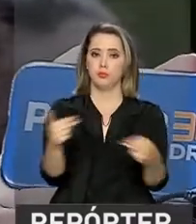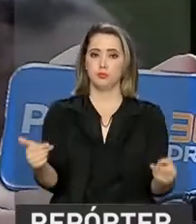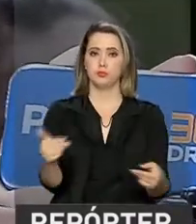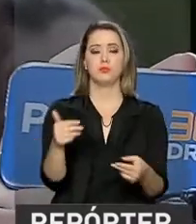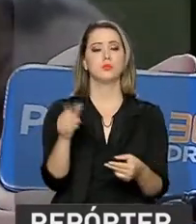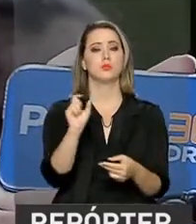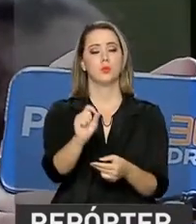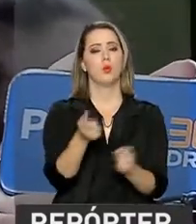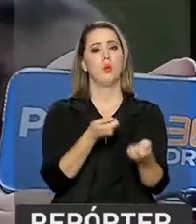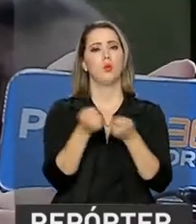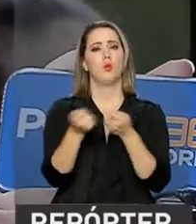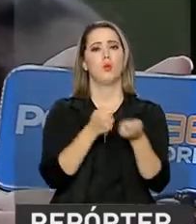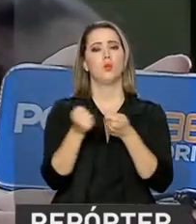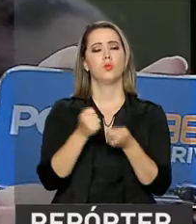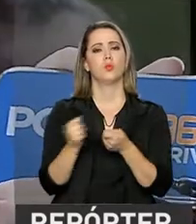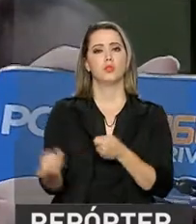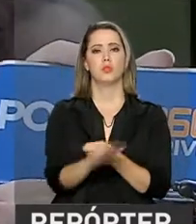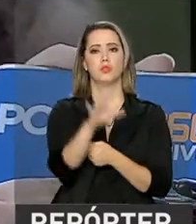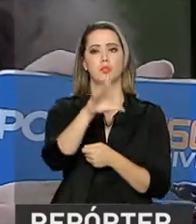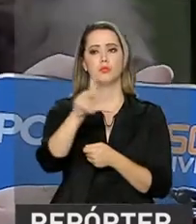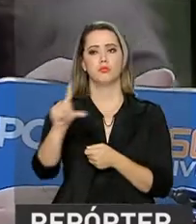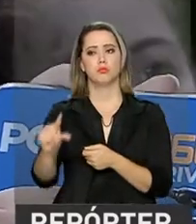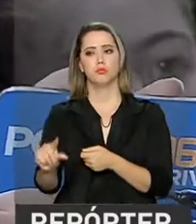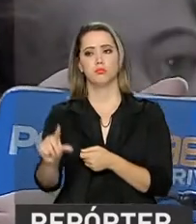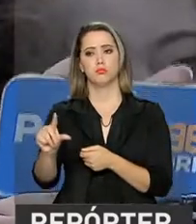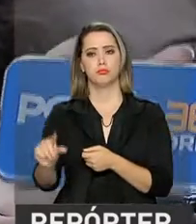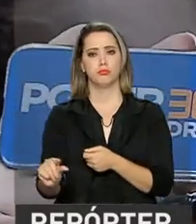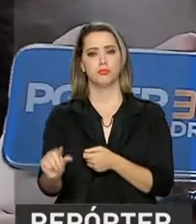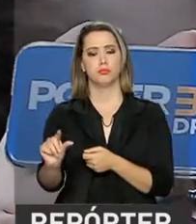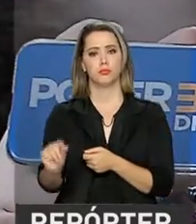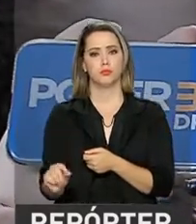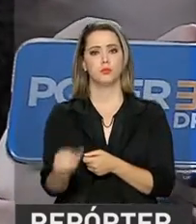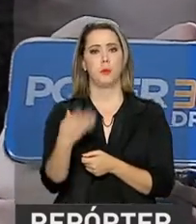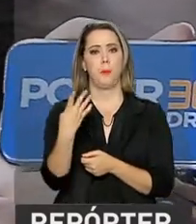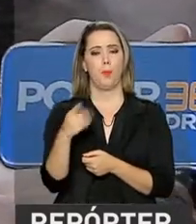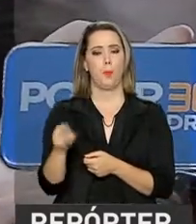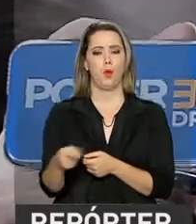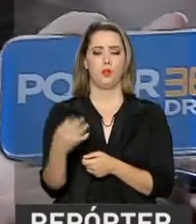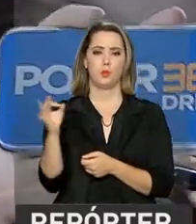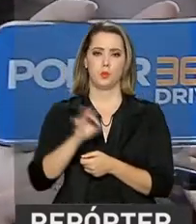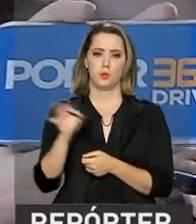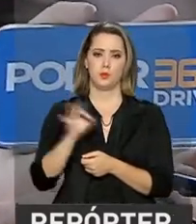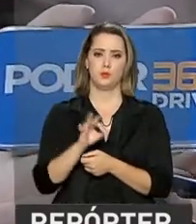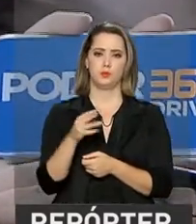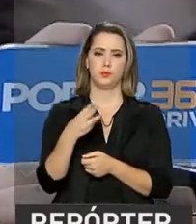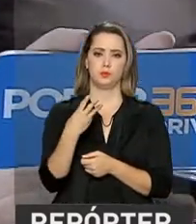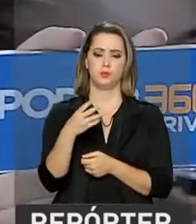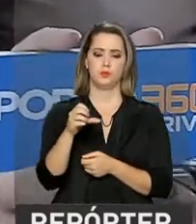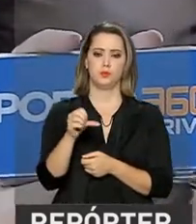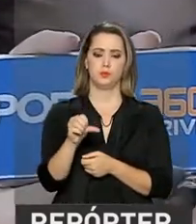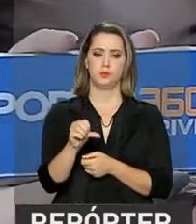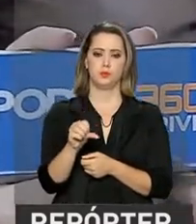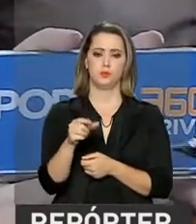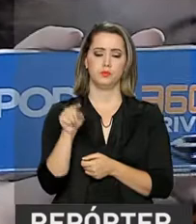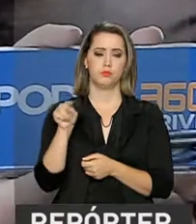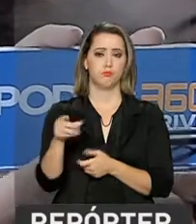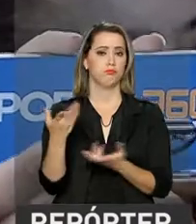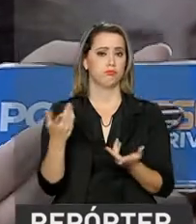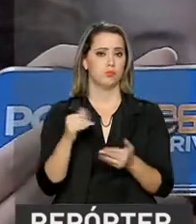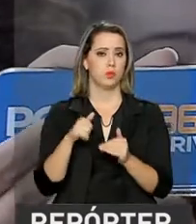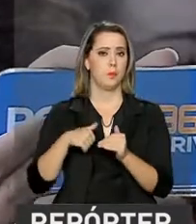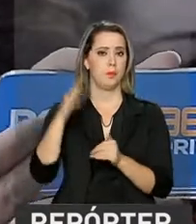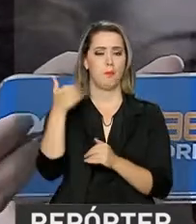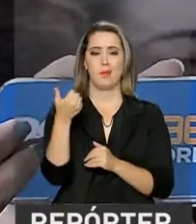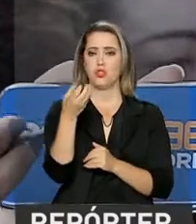a controlar a inflação está caindo já está abaixo de 4% 13 90 e poucos quando já esteja